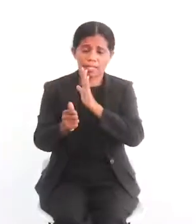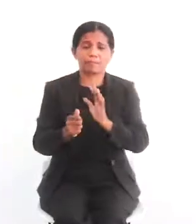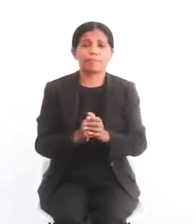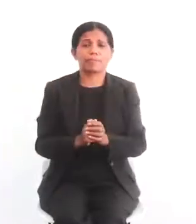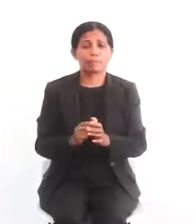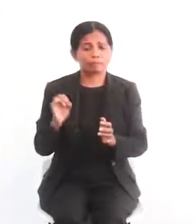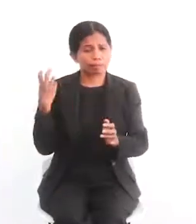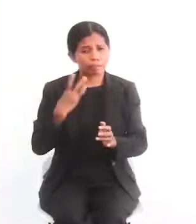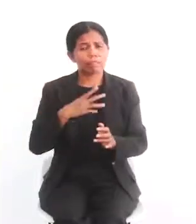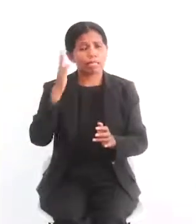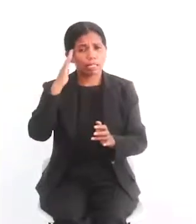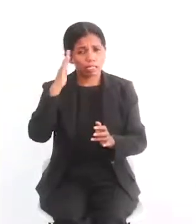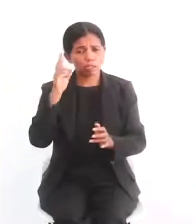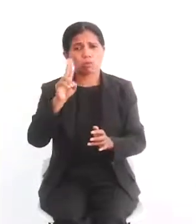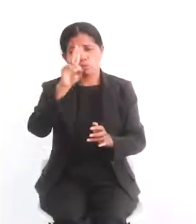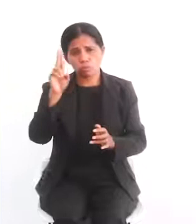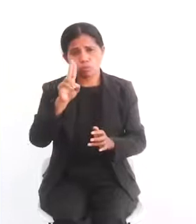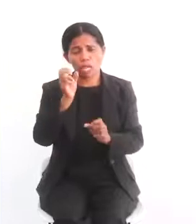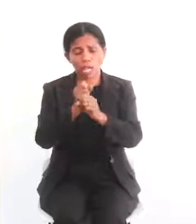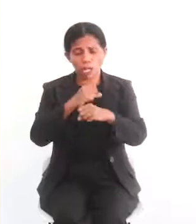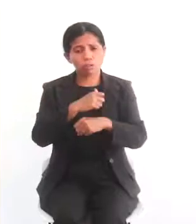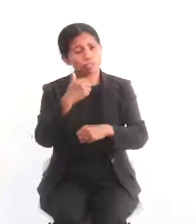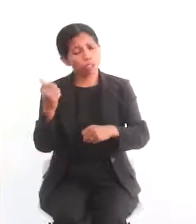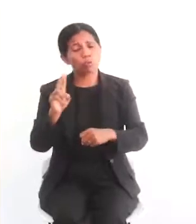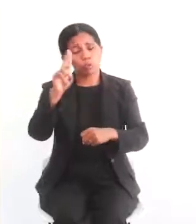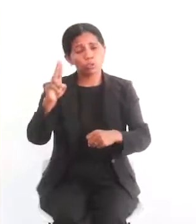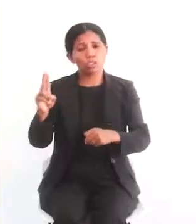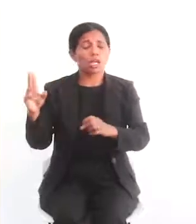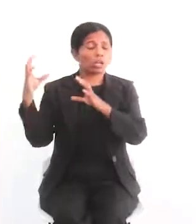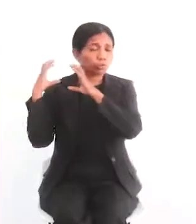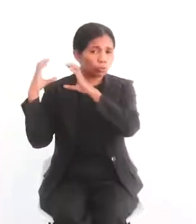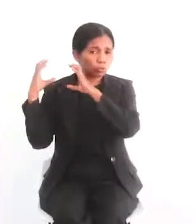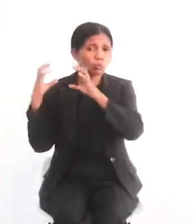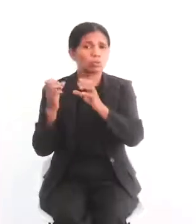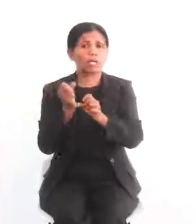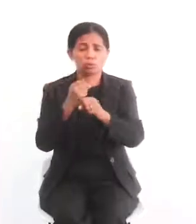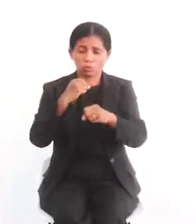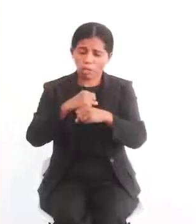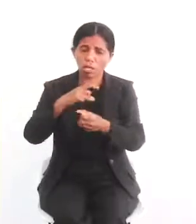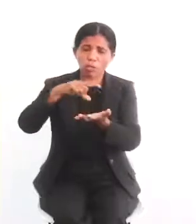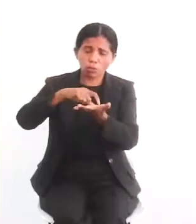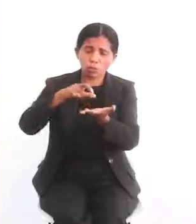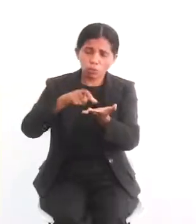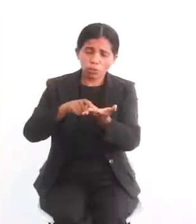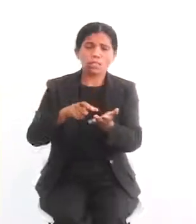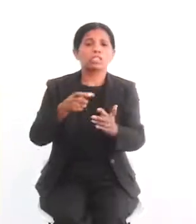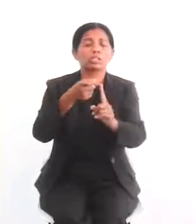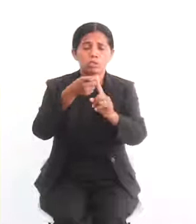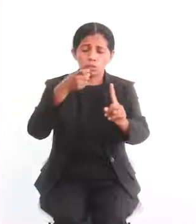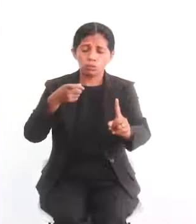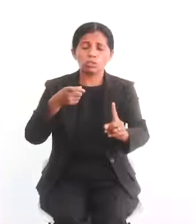ingrediente? Vamos aprender outra? Para fazermos bolinhos de coco bons e deliciosos,